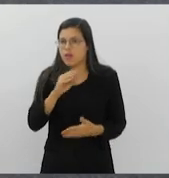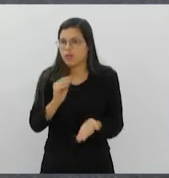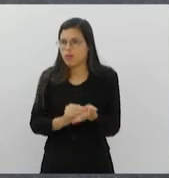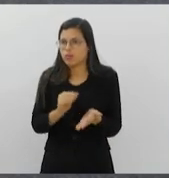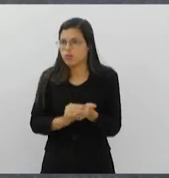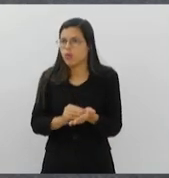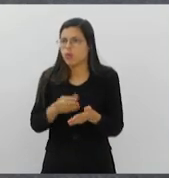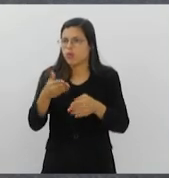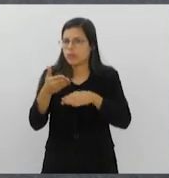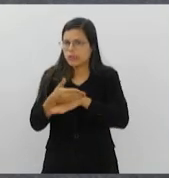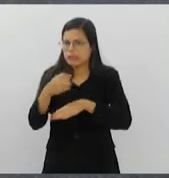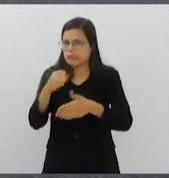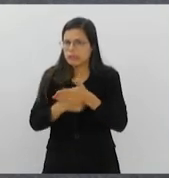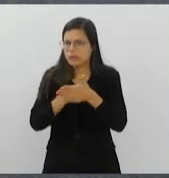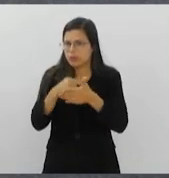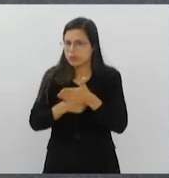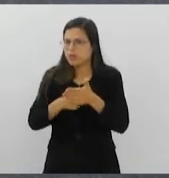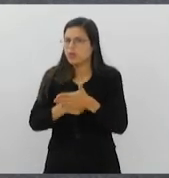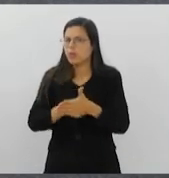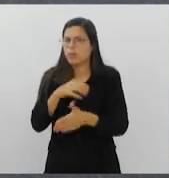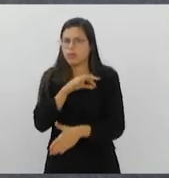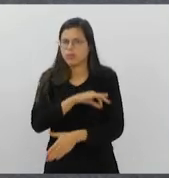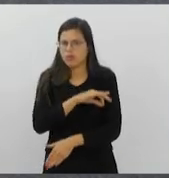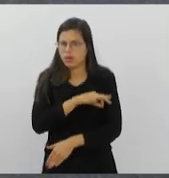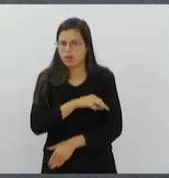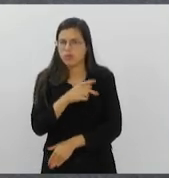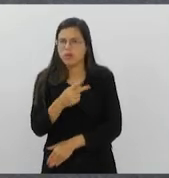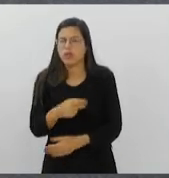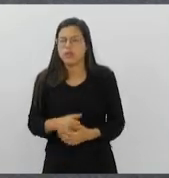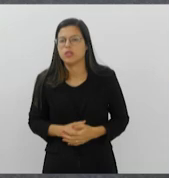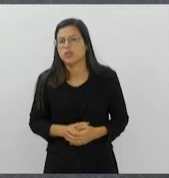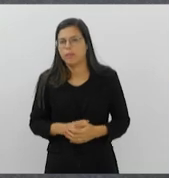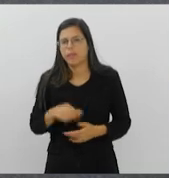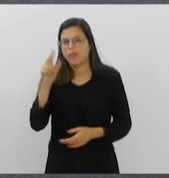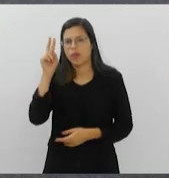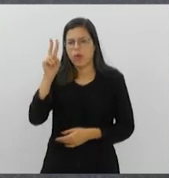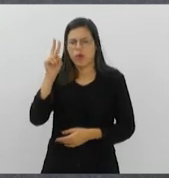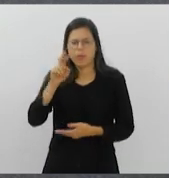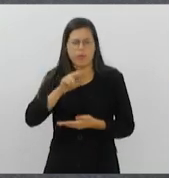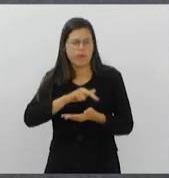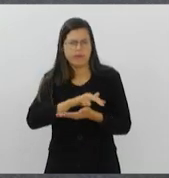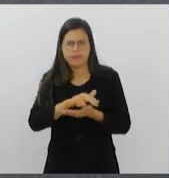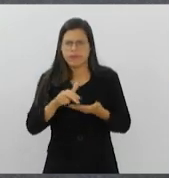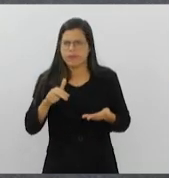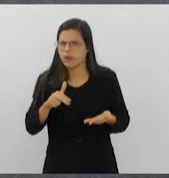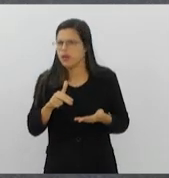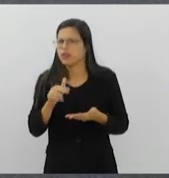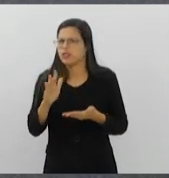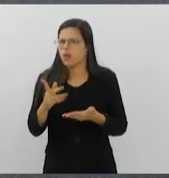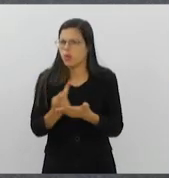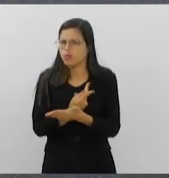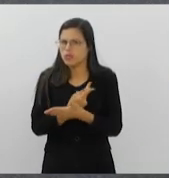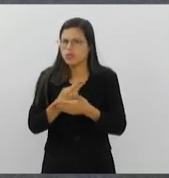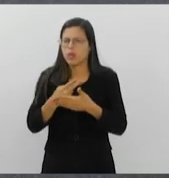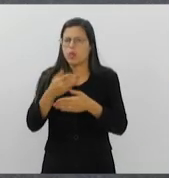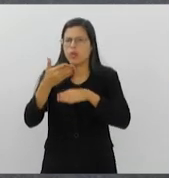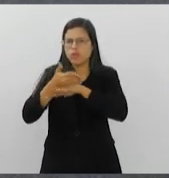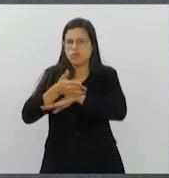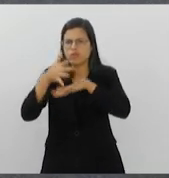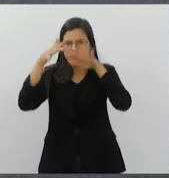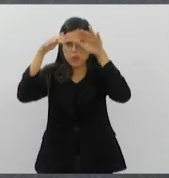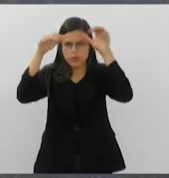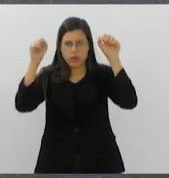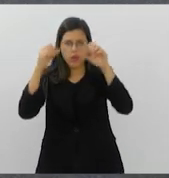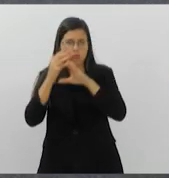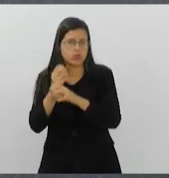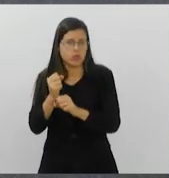salário deles. E eu me lembro que diversas vezes estive ali no Tribunal de Contas do Estado, lutando não